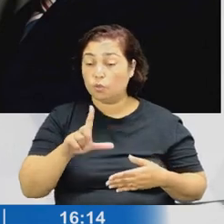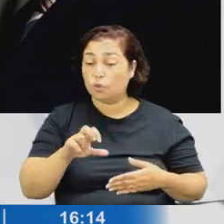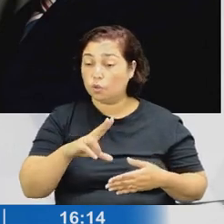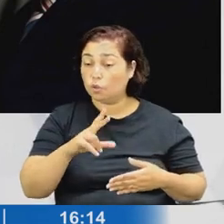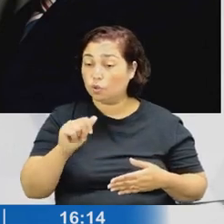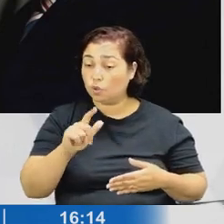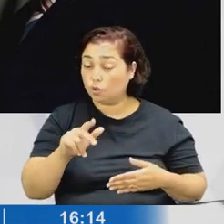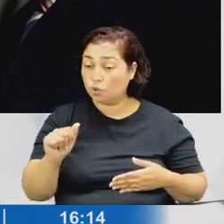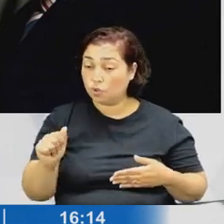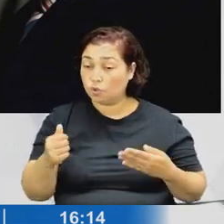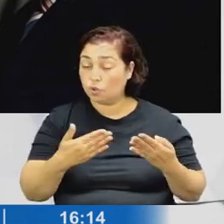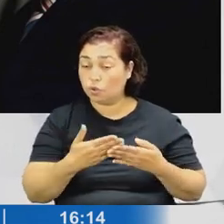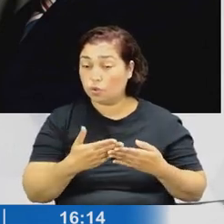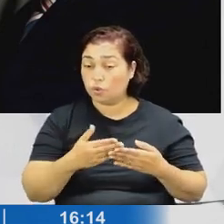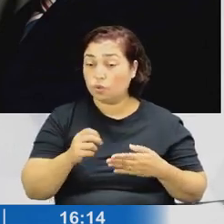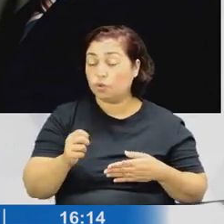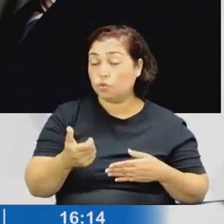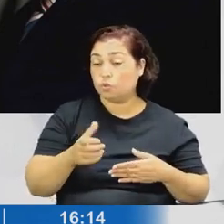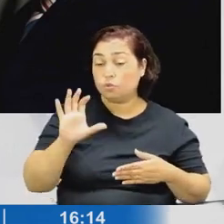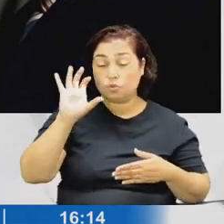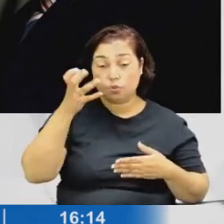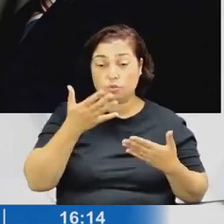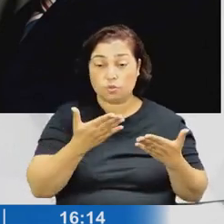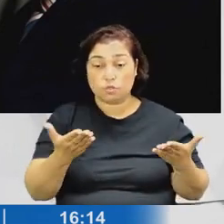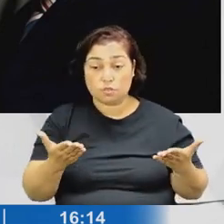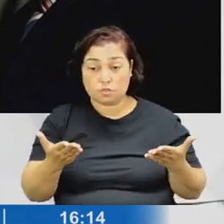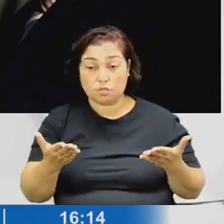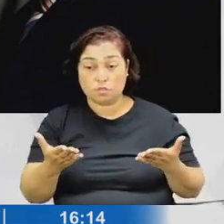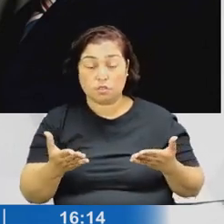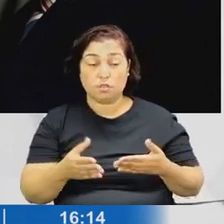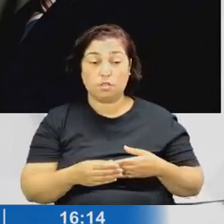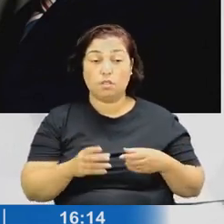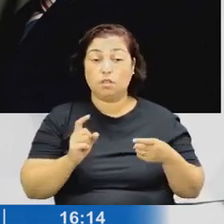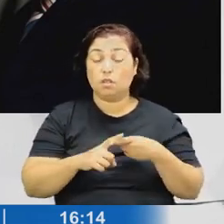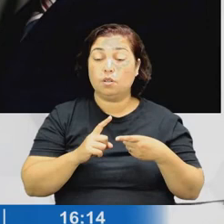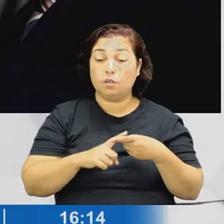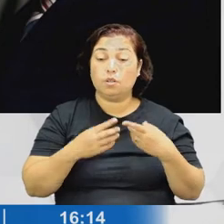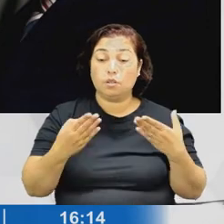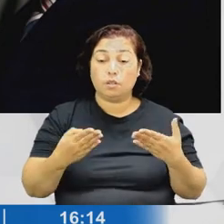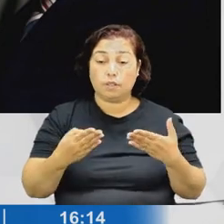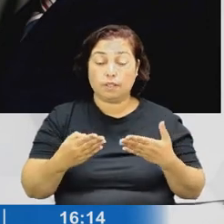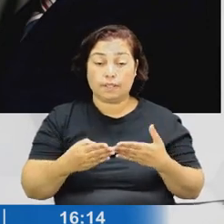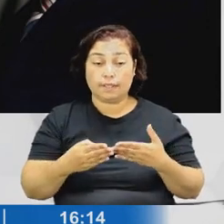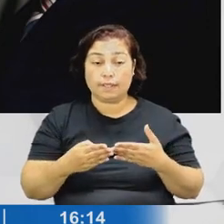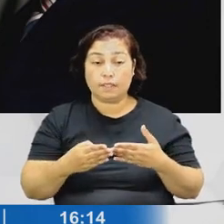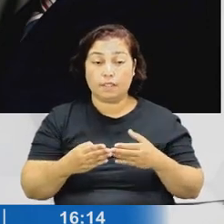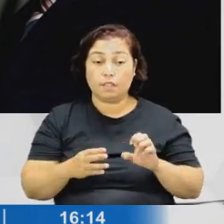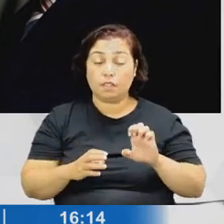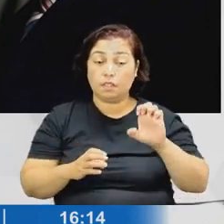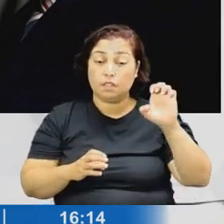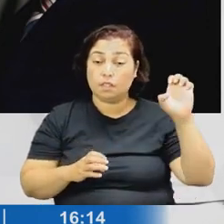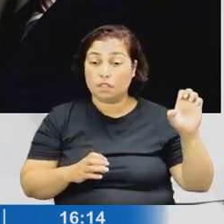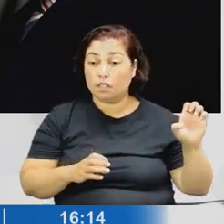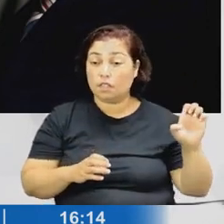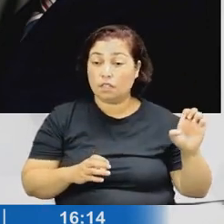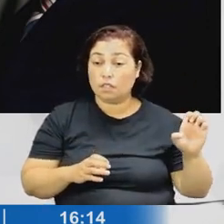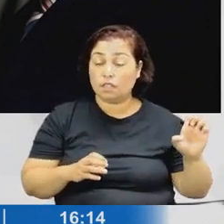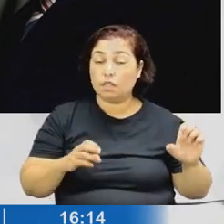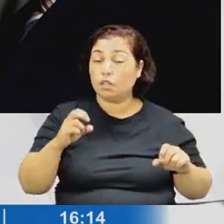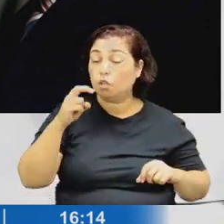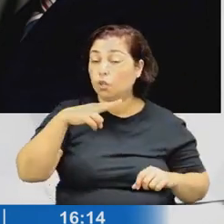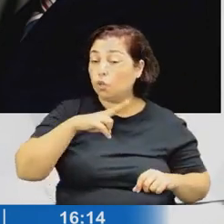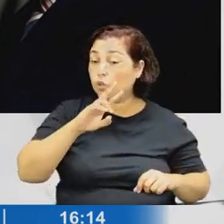exata se isso aconteceu o bolsonaro morreu politicamente que a galera da esquerda não vai votar no Alckmin